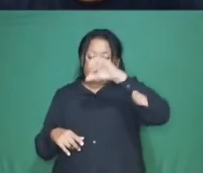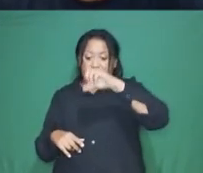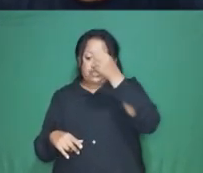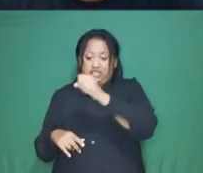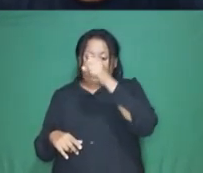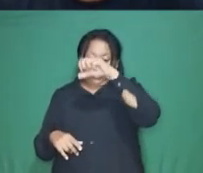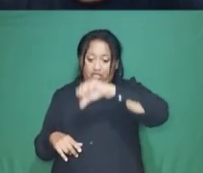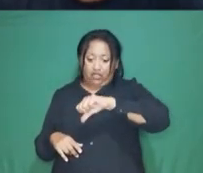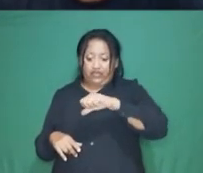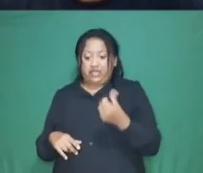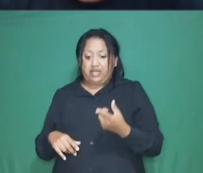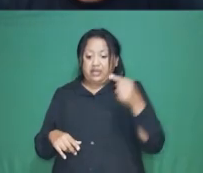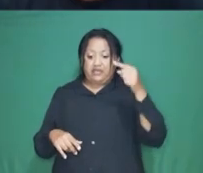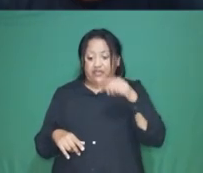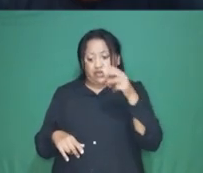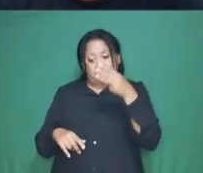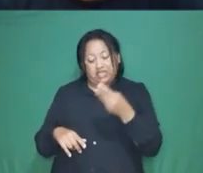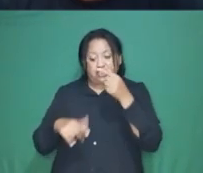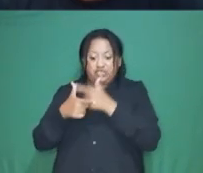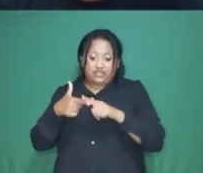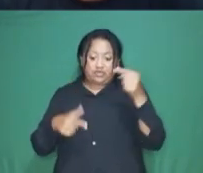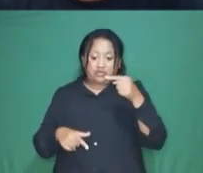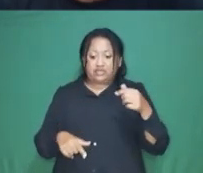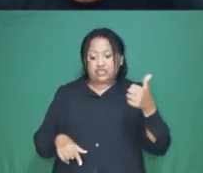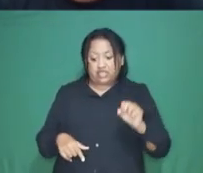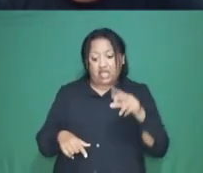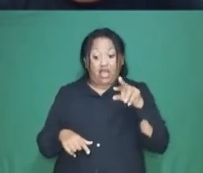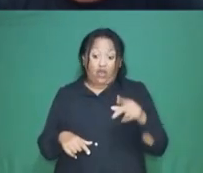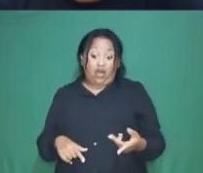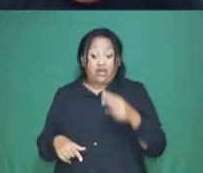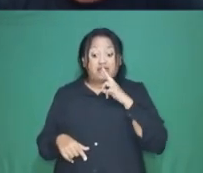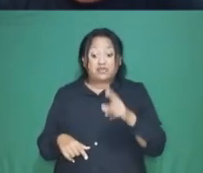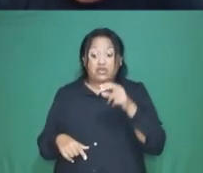989,3 dividido por - 10 =